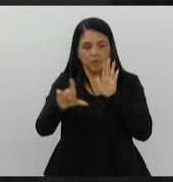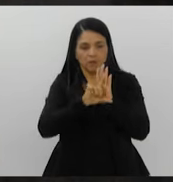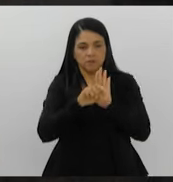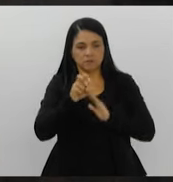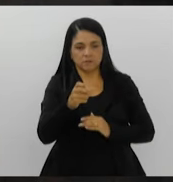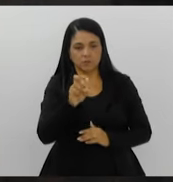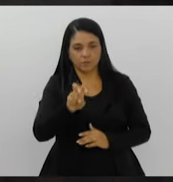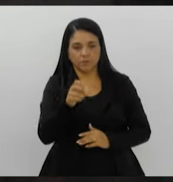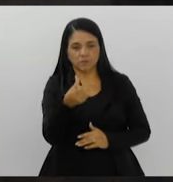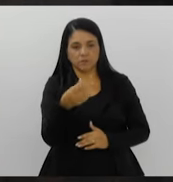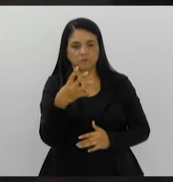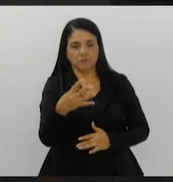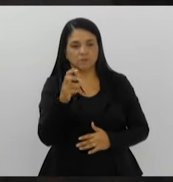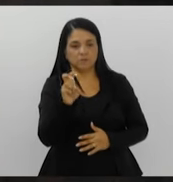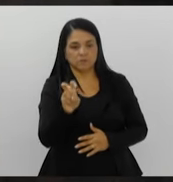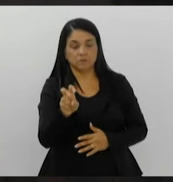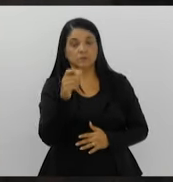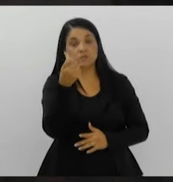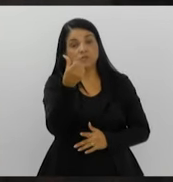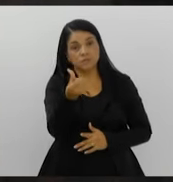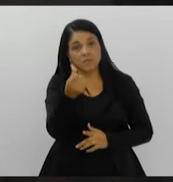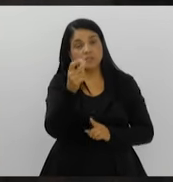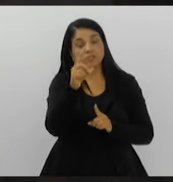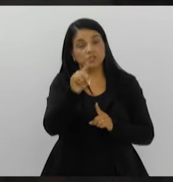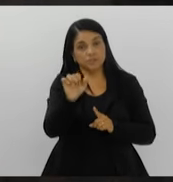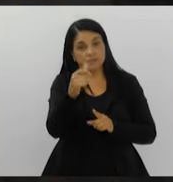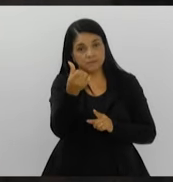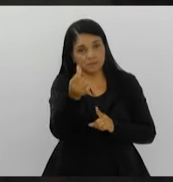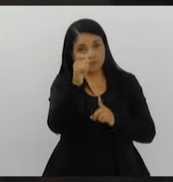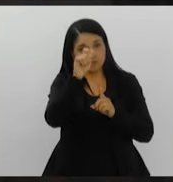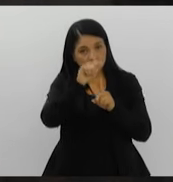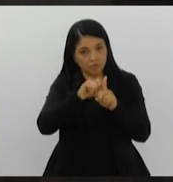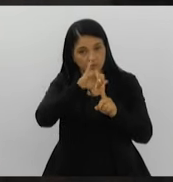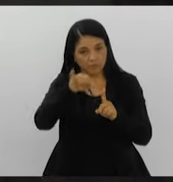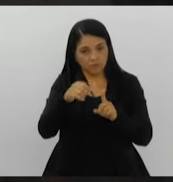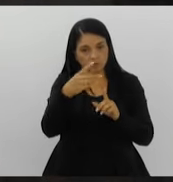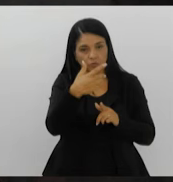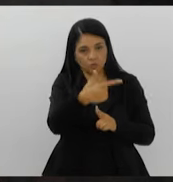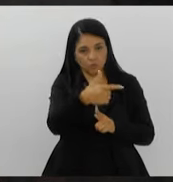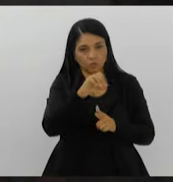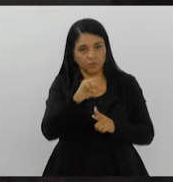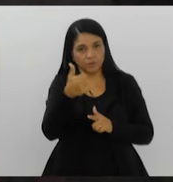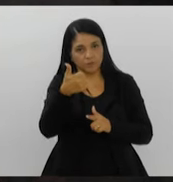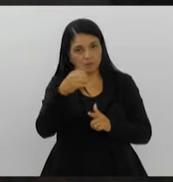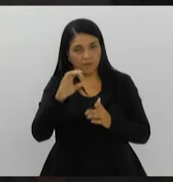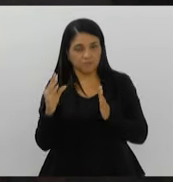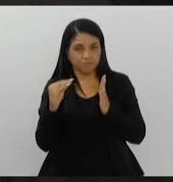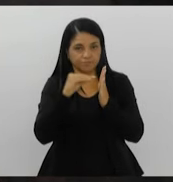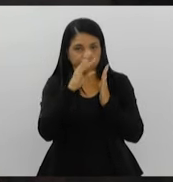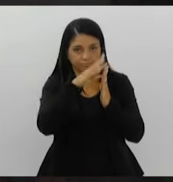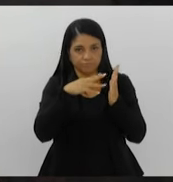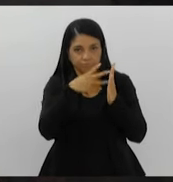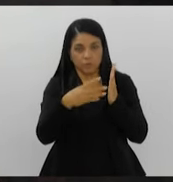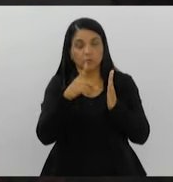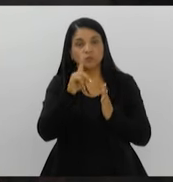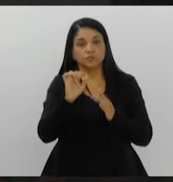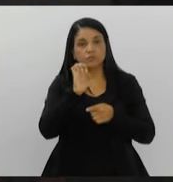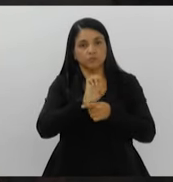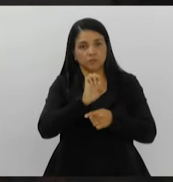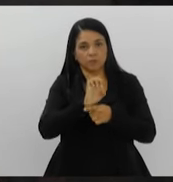número 5.645 de 6 de janeiro de 2010, para incluir no calendário do Estado do Rio de Janeiro o Dia Estadual